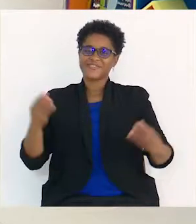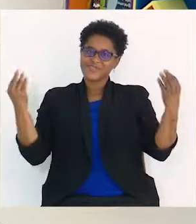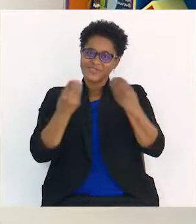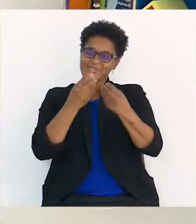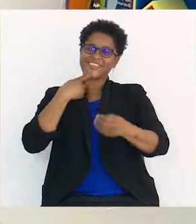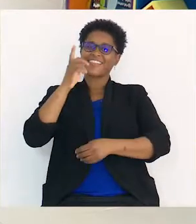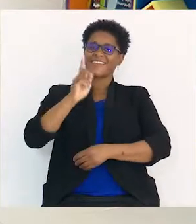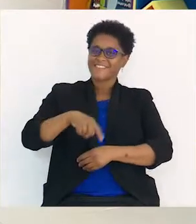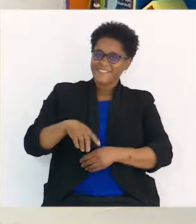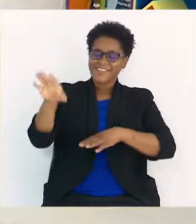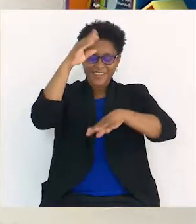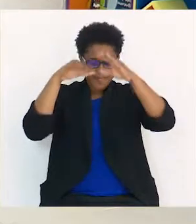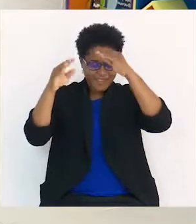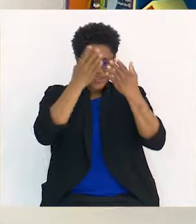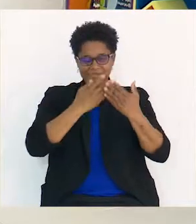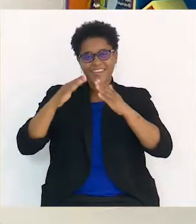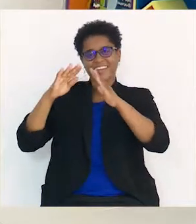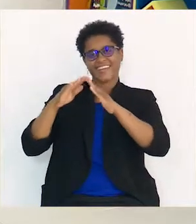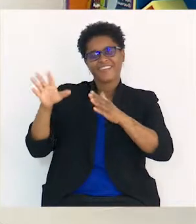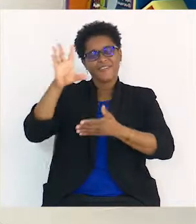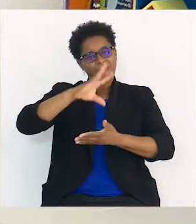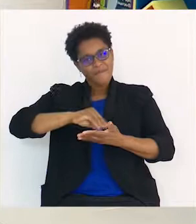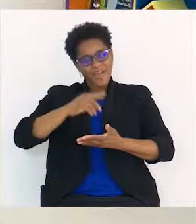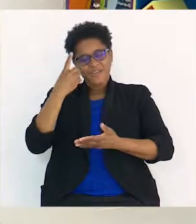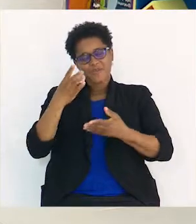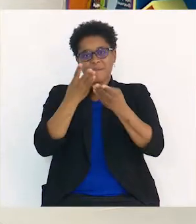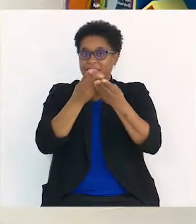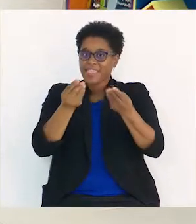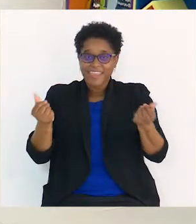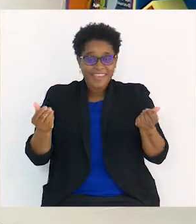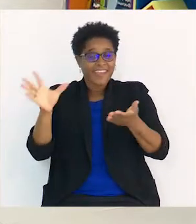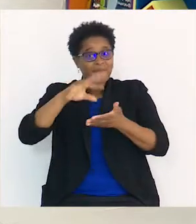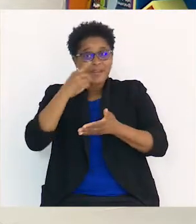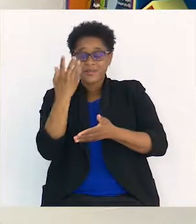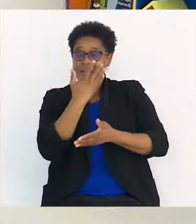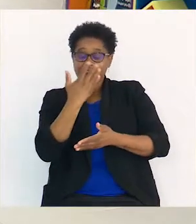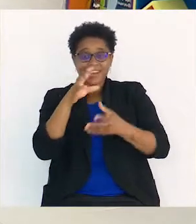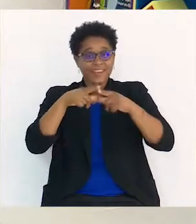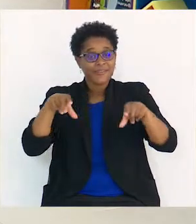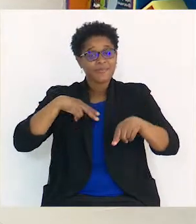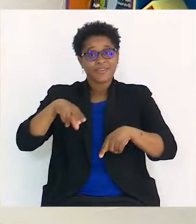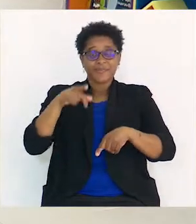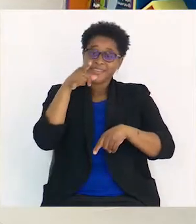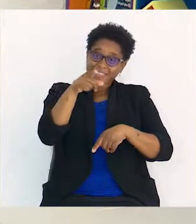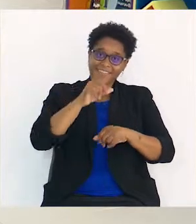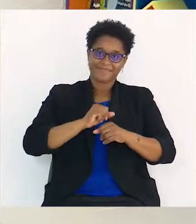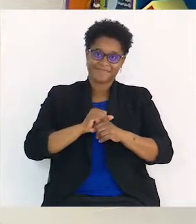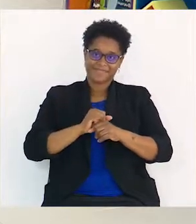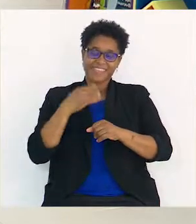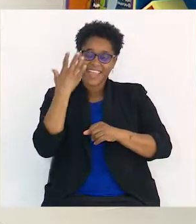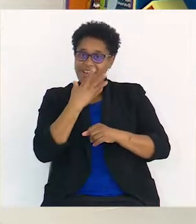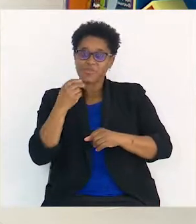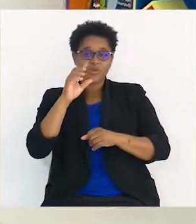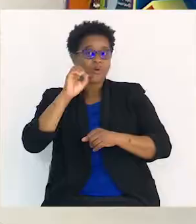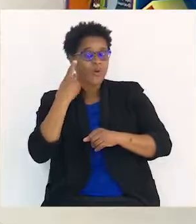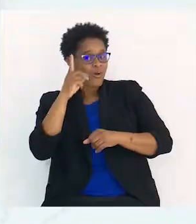juntos novamente no Aprender e Estudar em Casa com mais uma matéria, mais uma aula de língua portuguesa para ti que é aluno